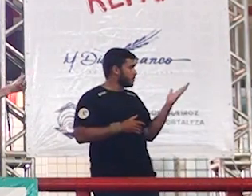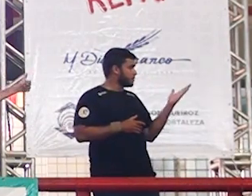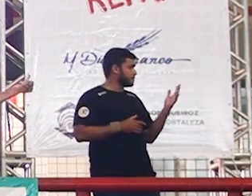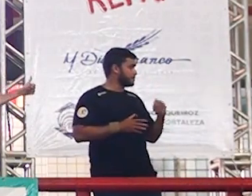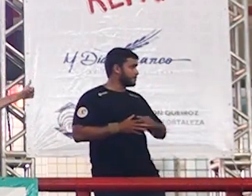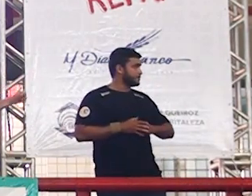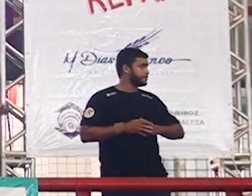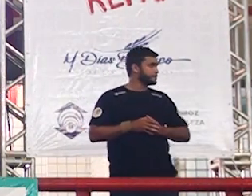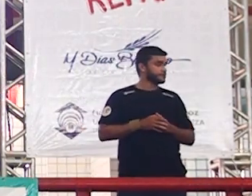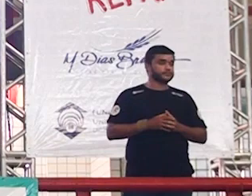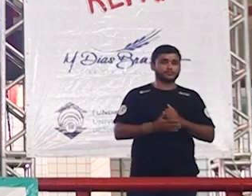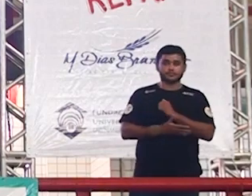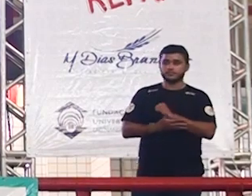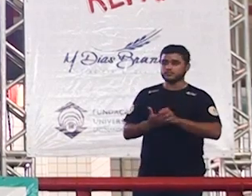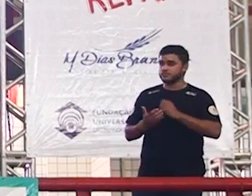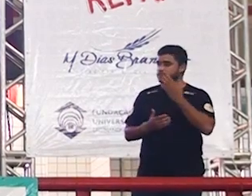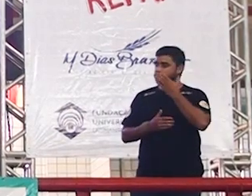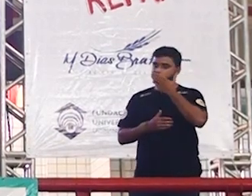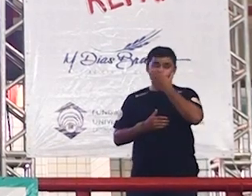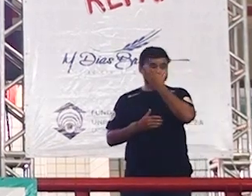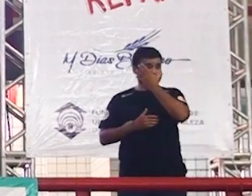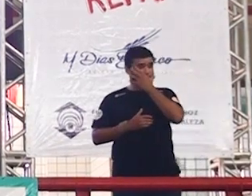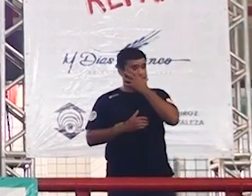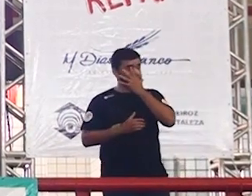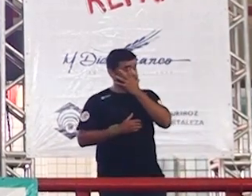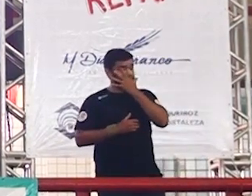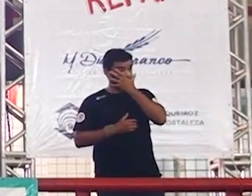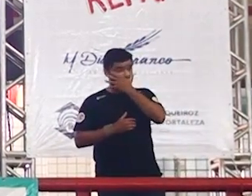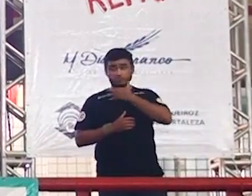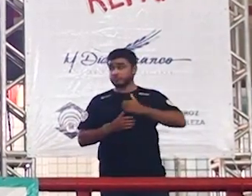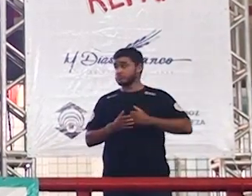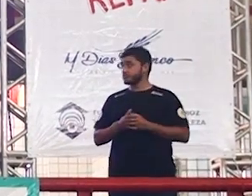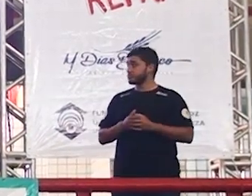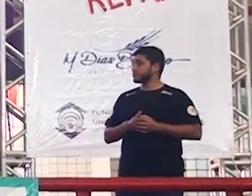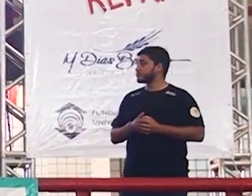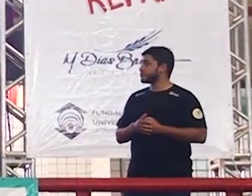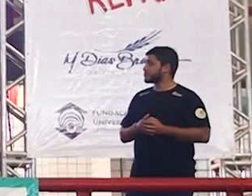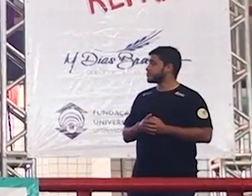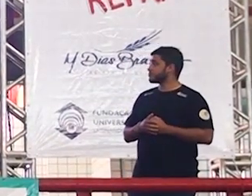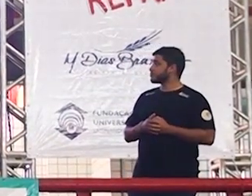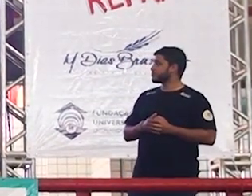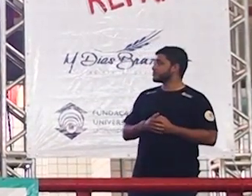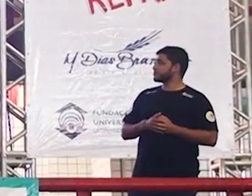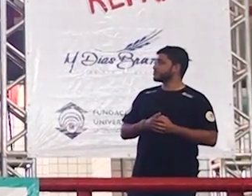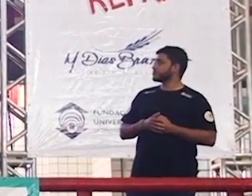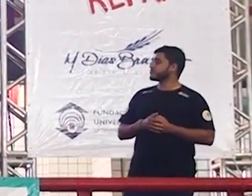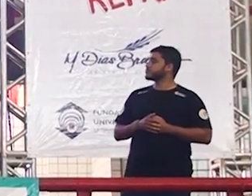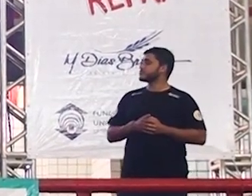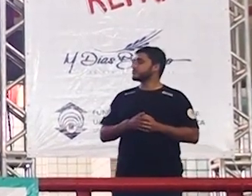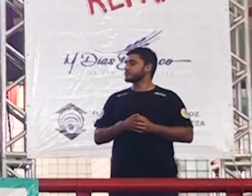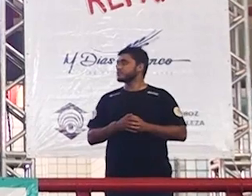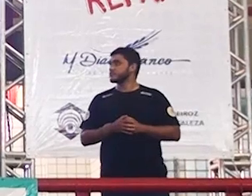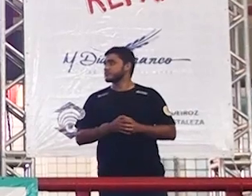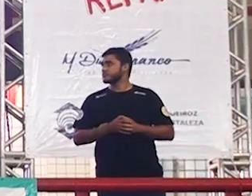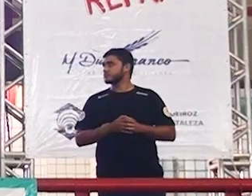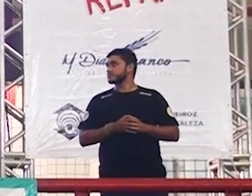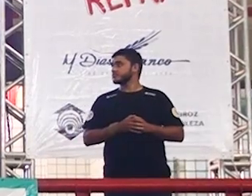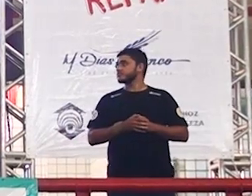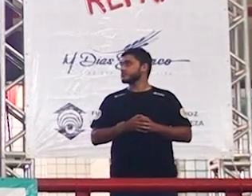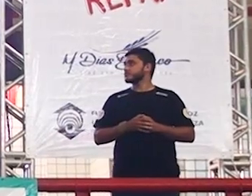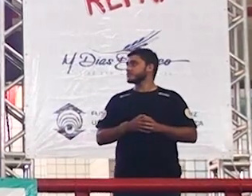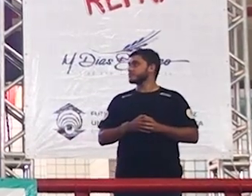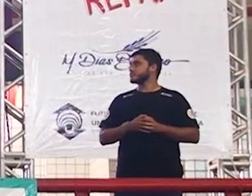Produção, um videozinho do... O título é esse aqui, ó. Deixa eu ver o título aqui.